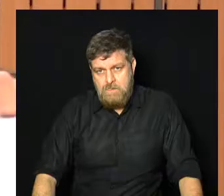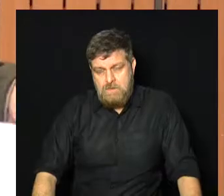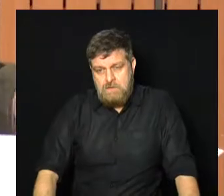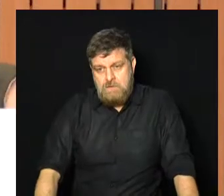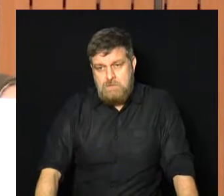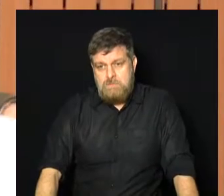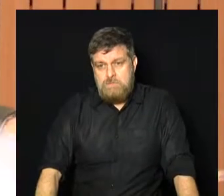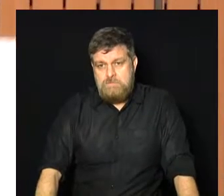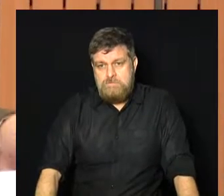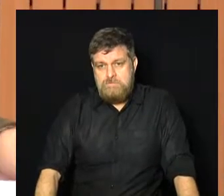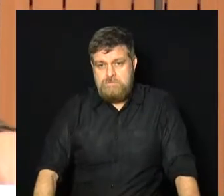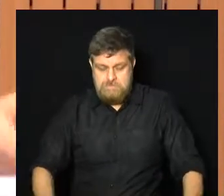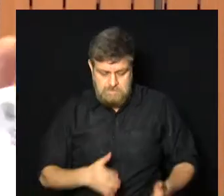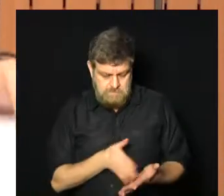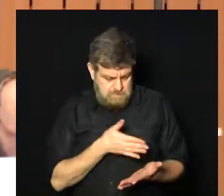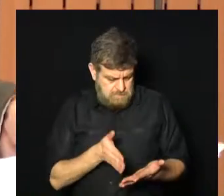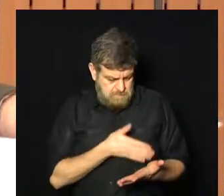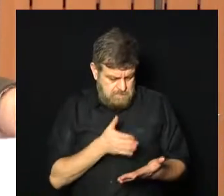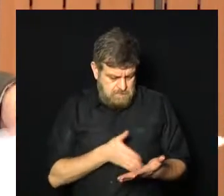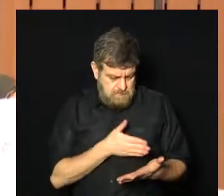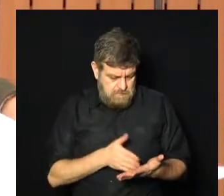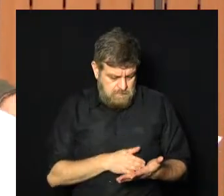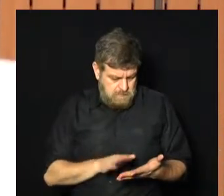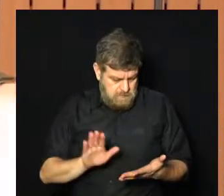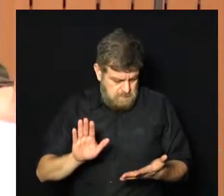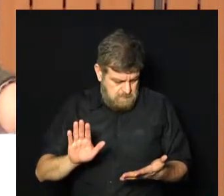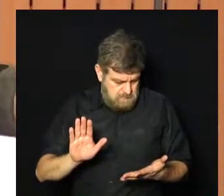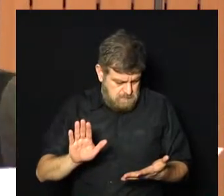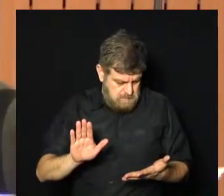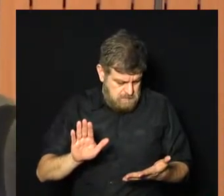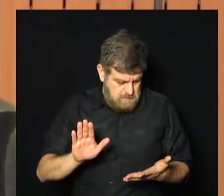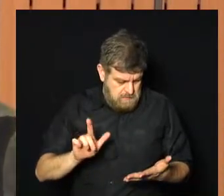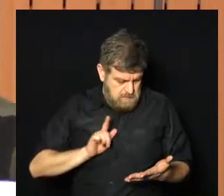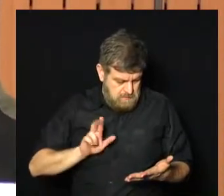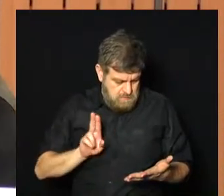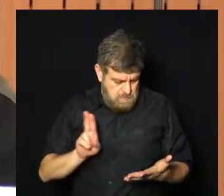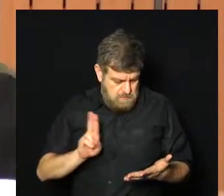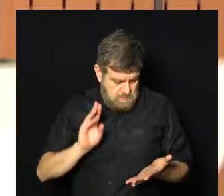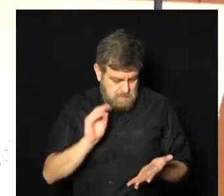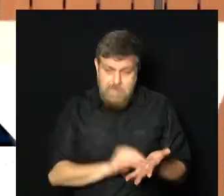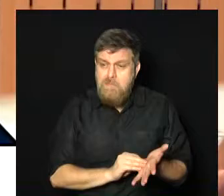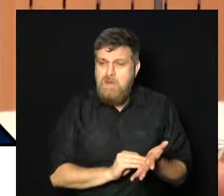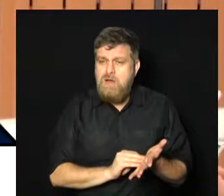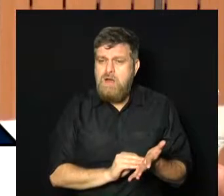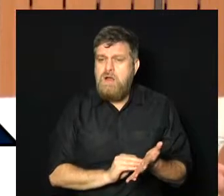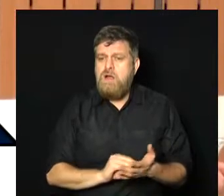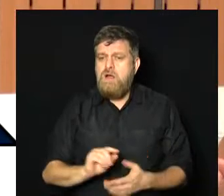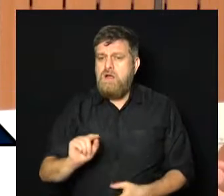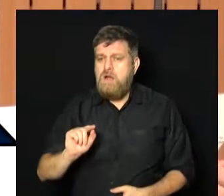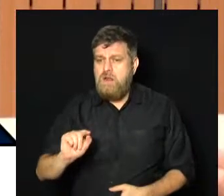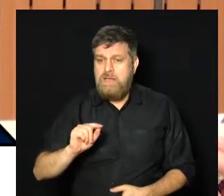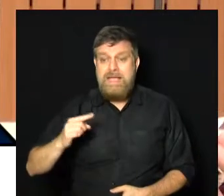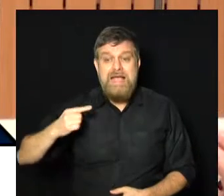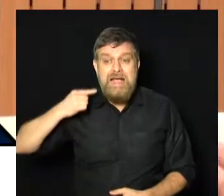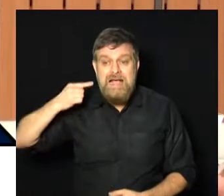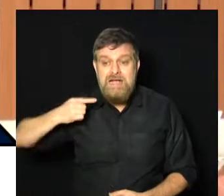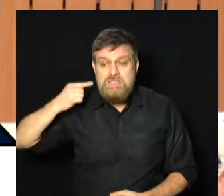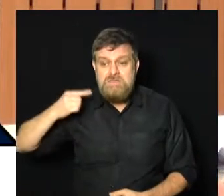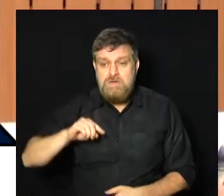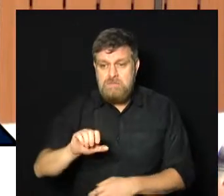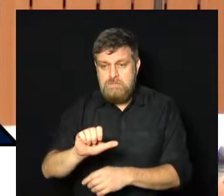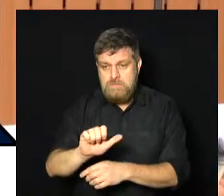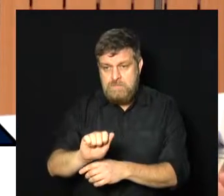eu vou registrar aqui. Ele foi assinado pelo advogado, o